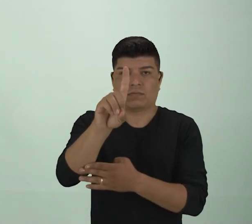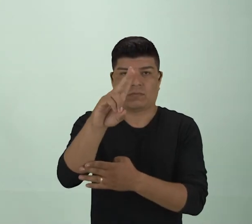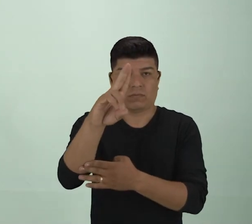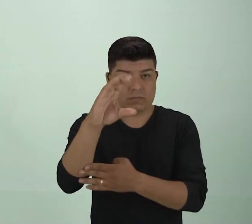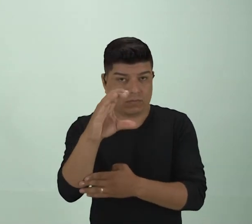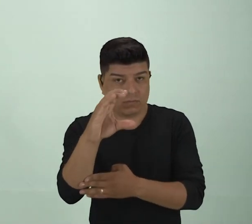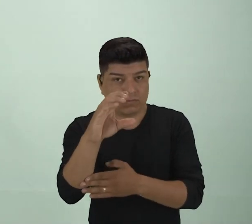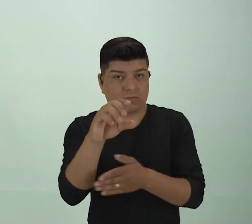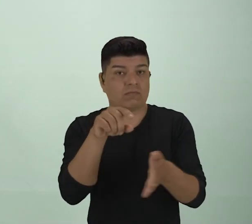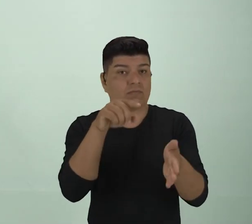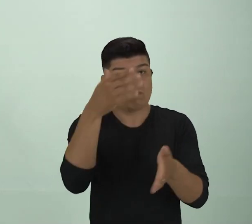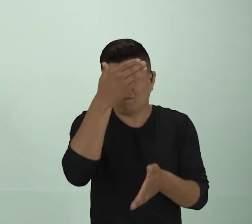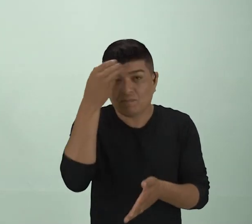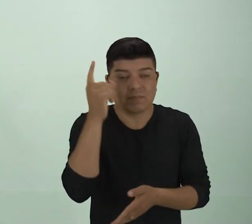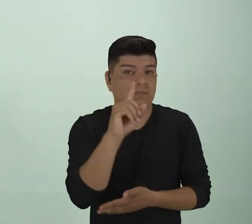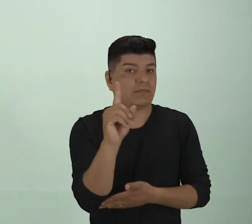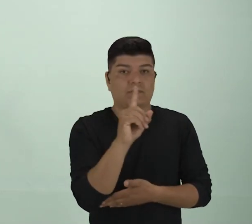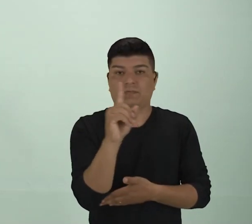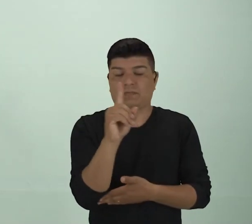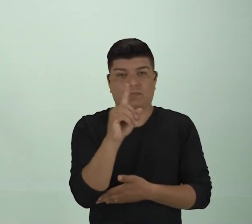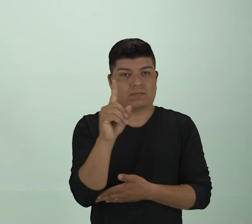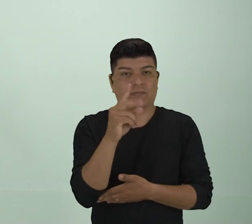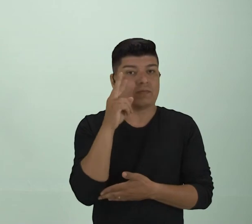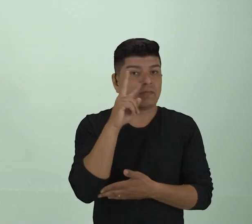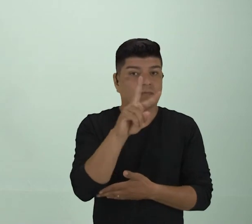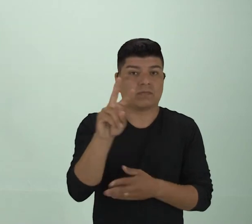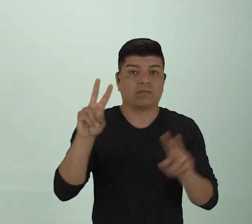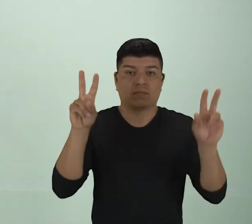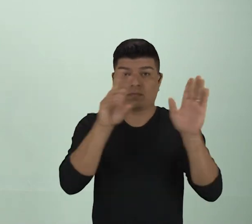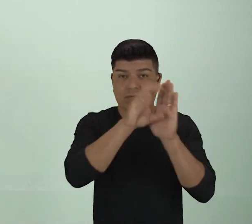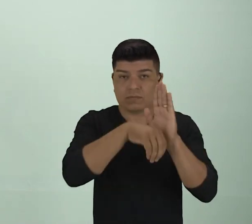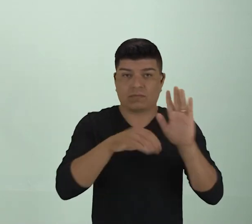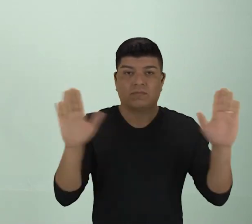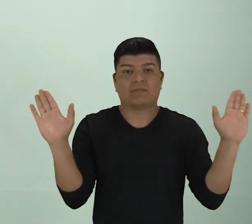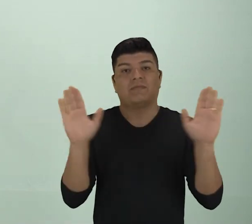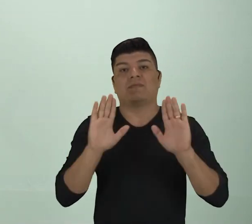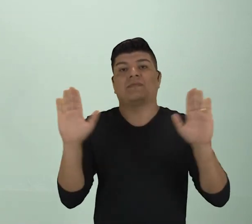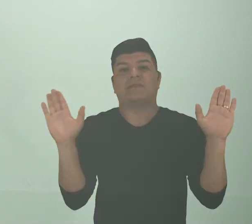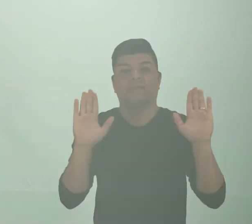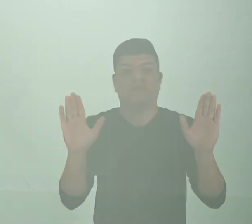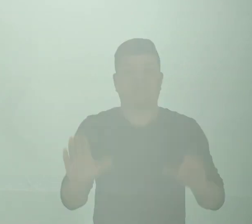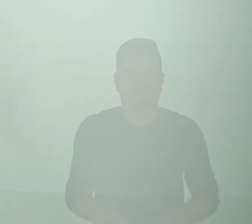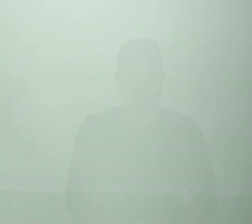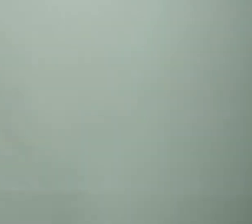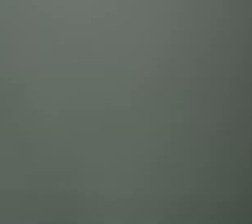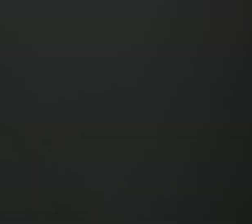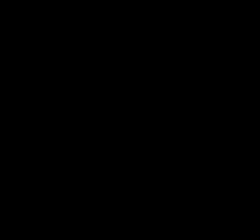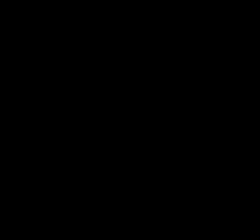acessar para rever todos esses conteúdos e até a próxima aula.